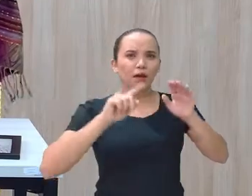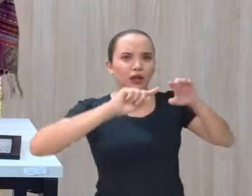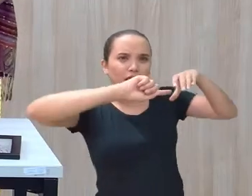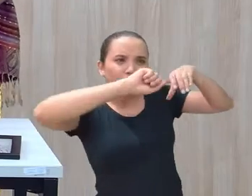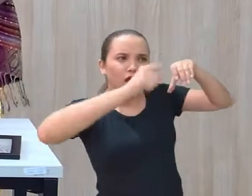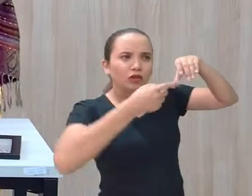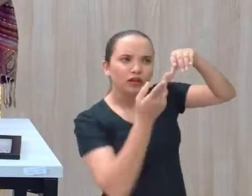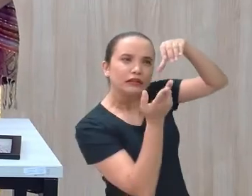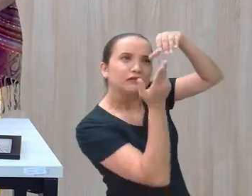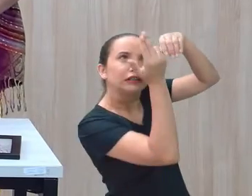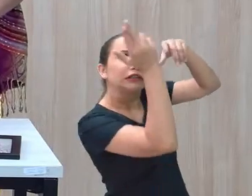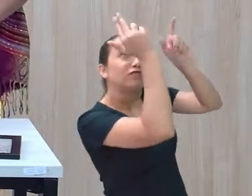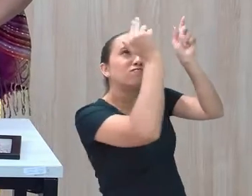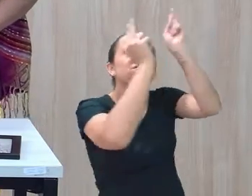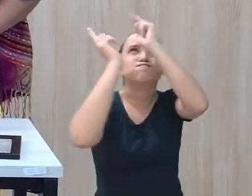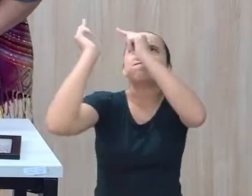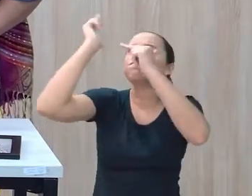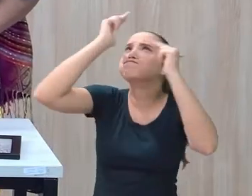quê?